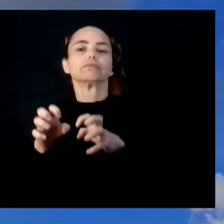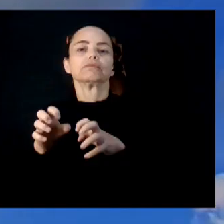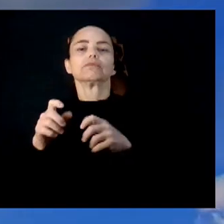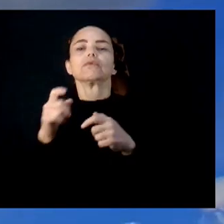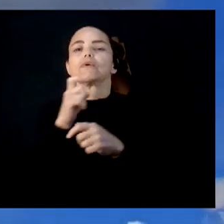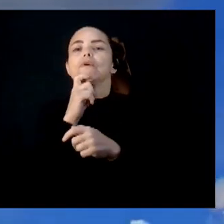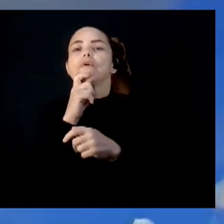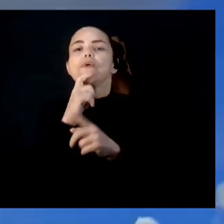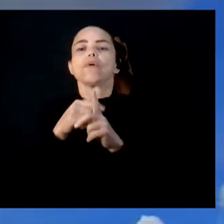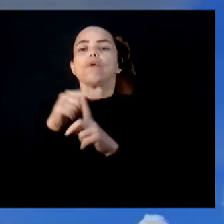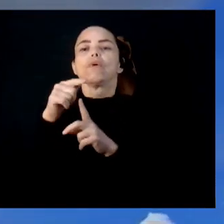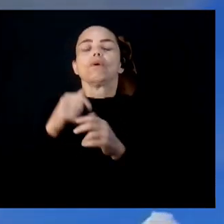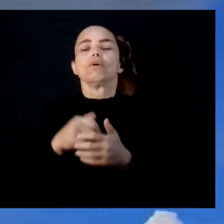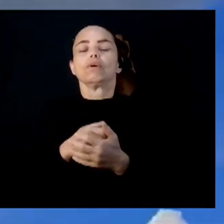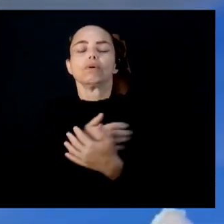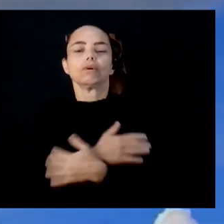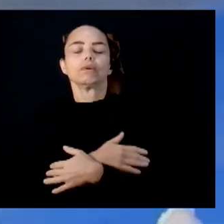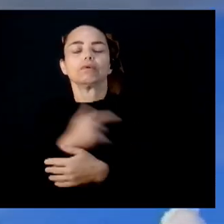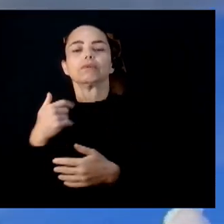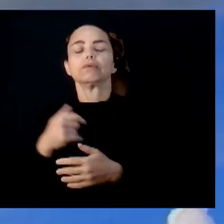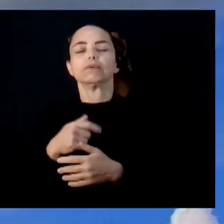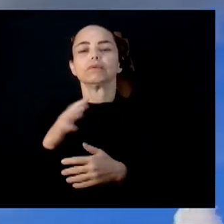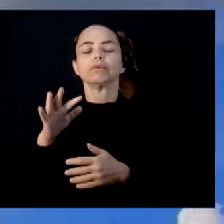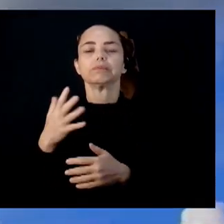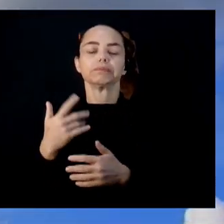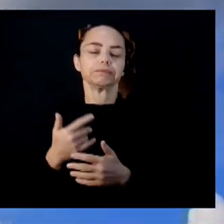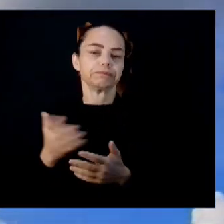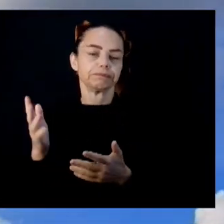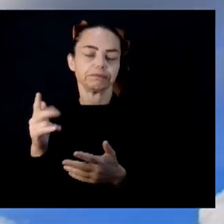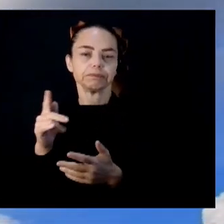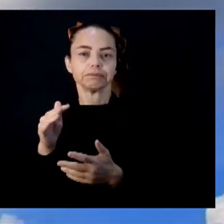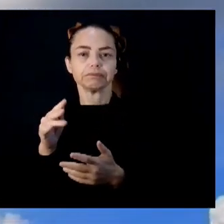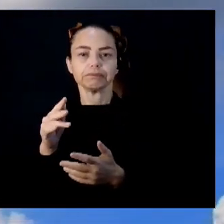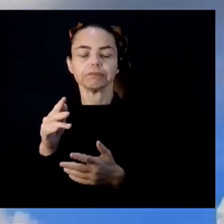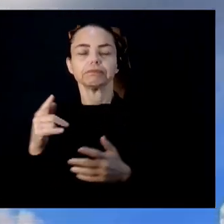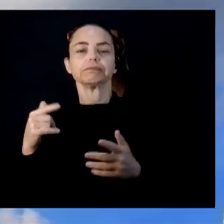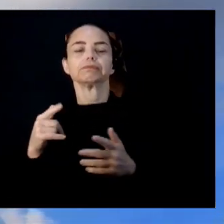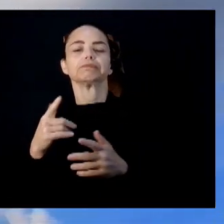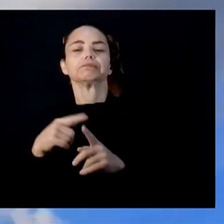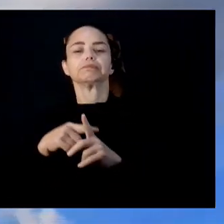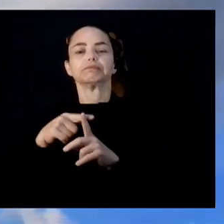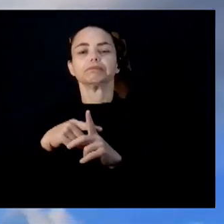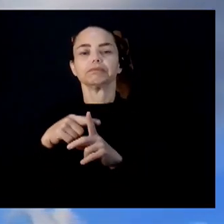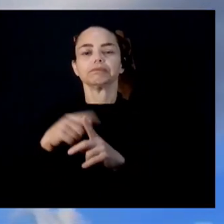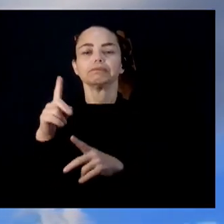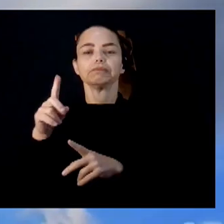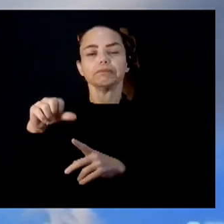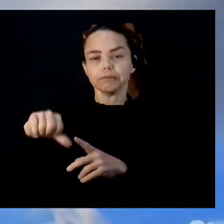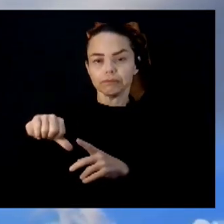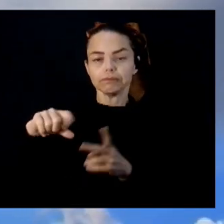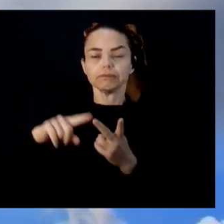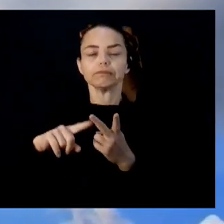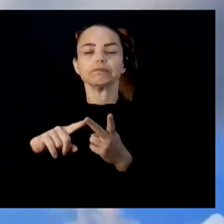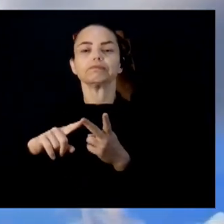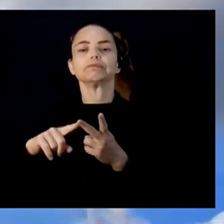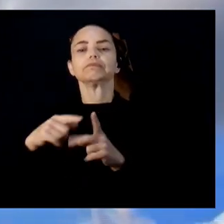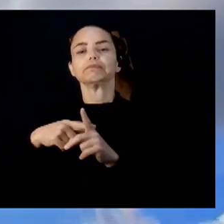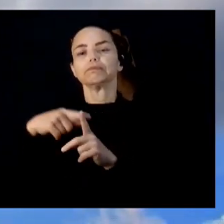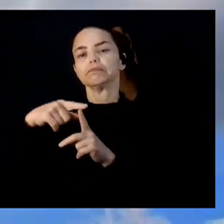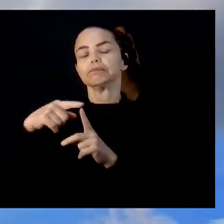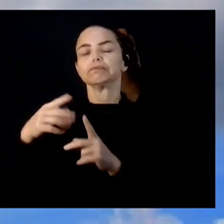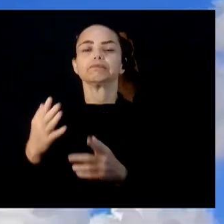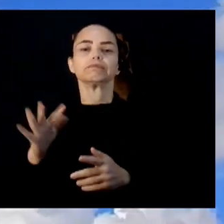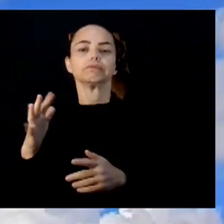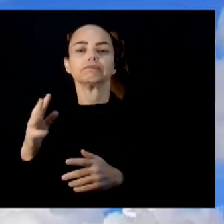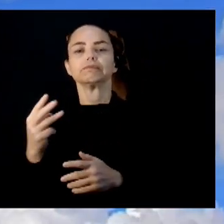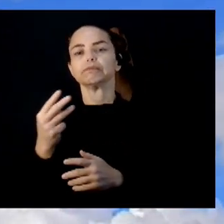é chamada de condição pré-frontal. A temperatura mínima está prevista em 19 graus e a máxima pode chegar